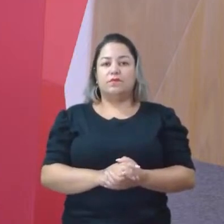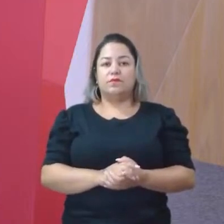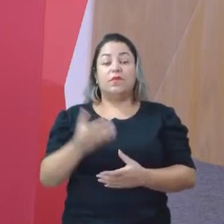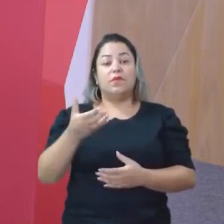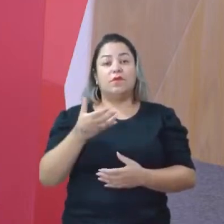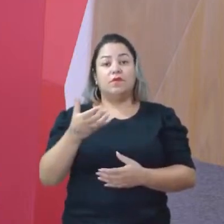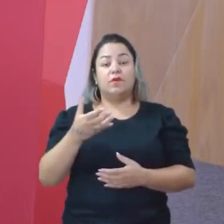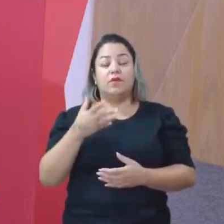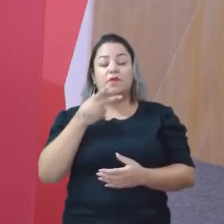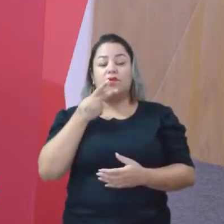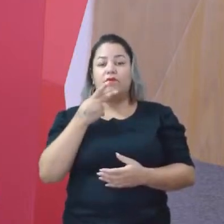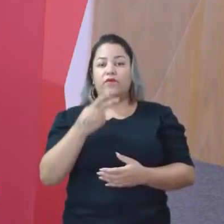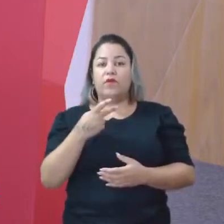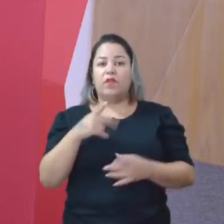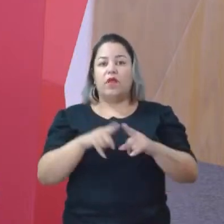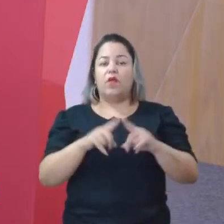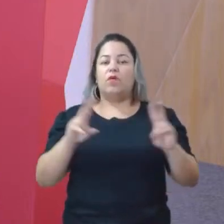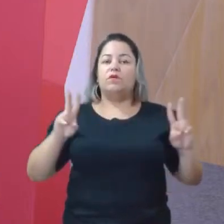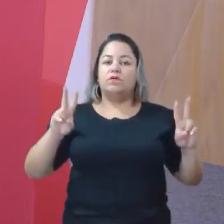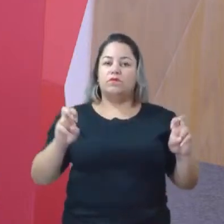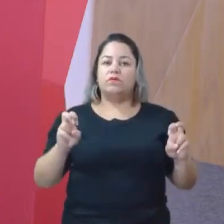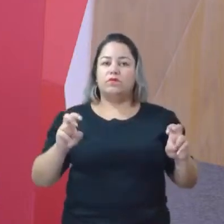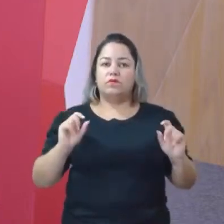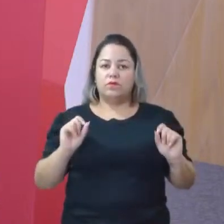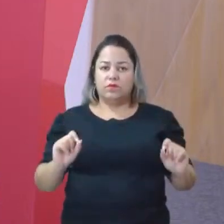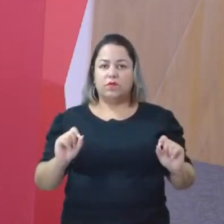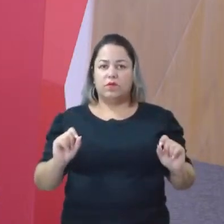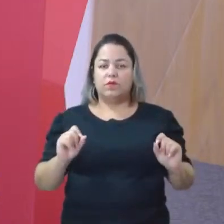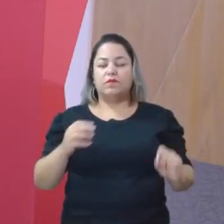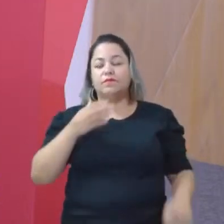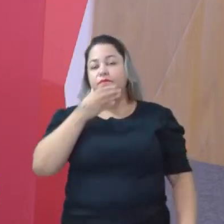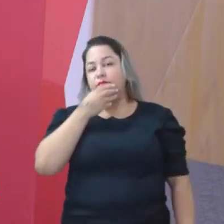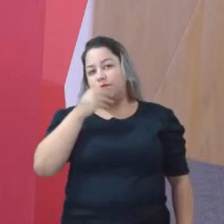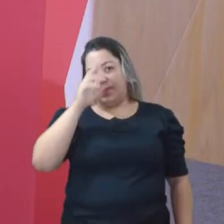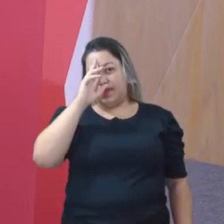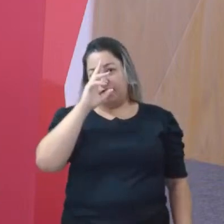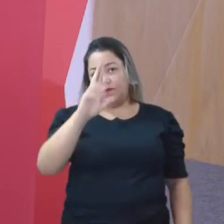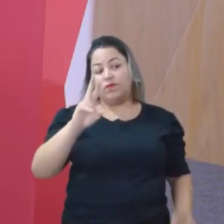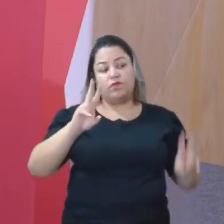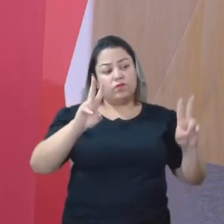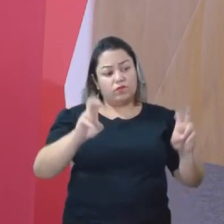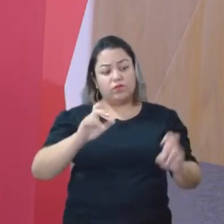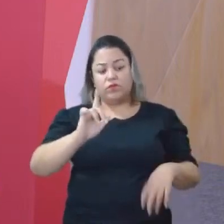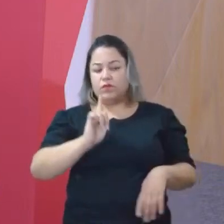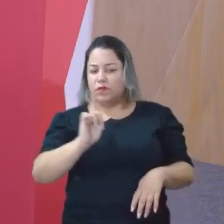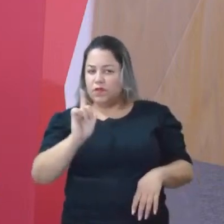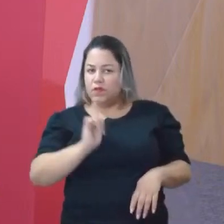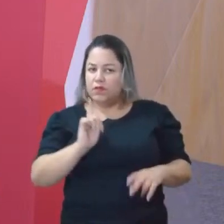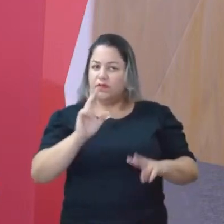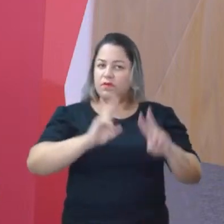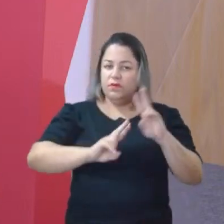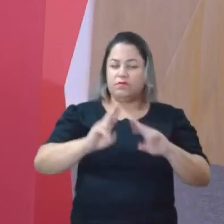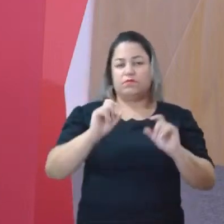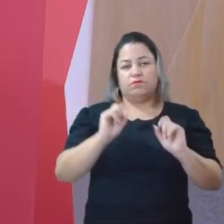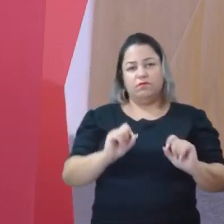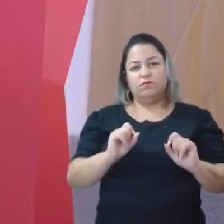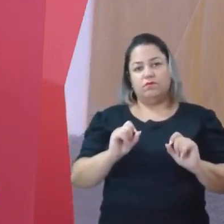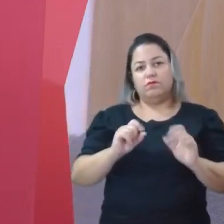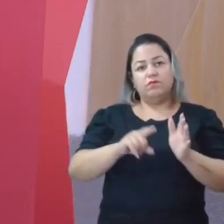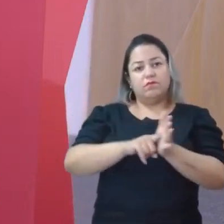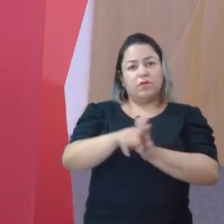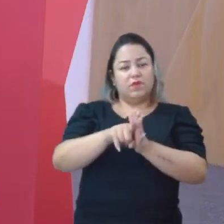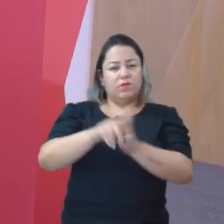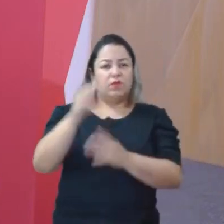queria comentar um assunto específico, então, com o senhor. O senhor tem acompanhado aí de perto o inquérito sobre